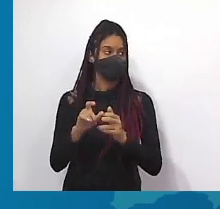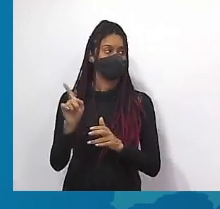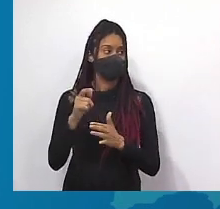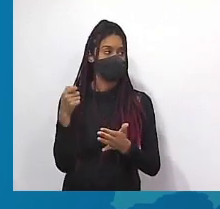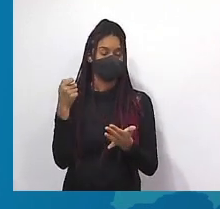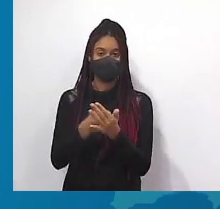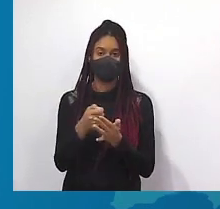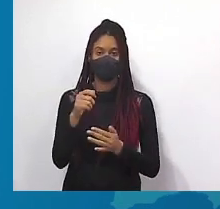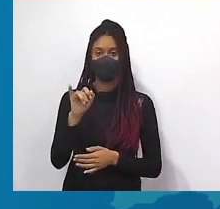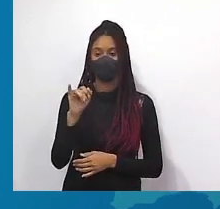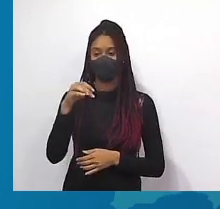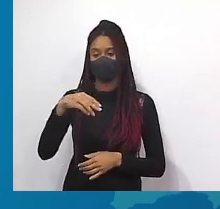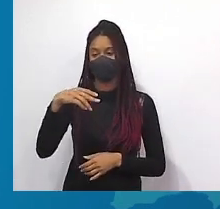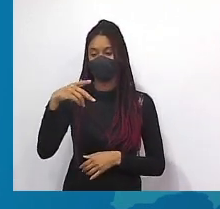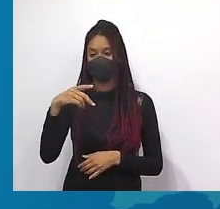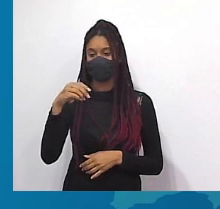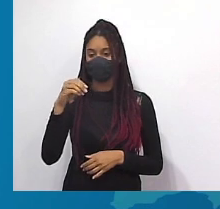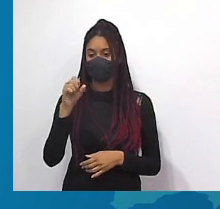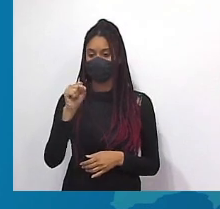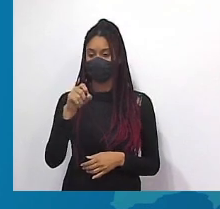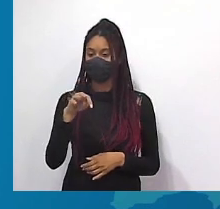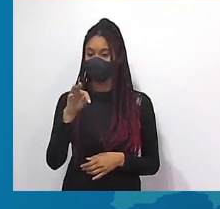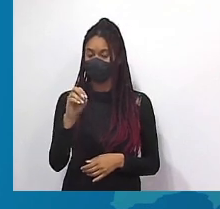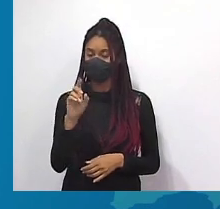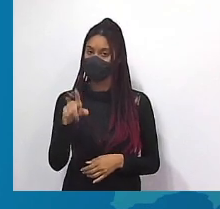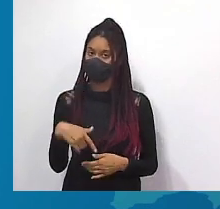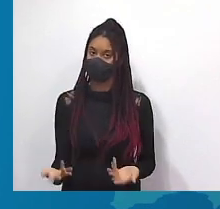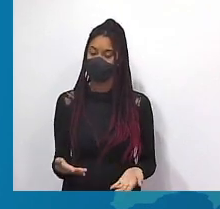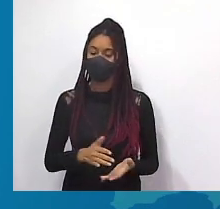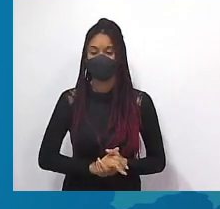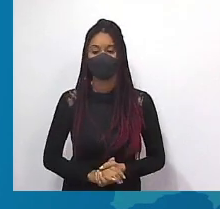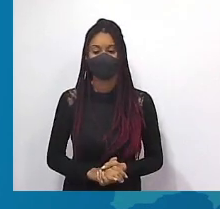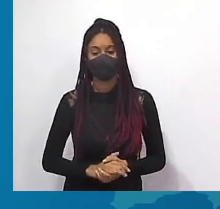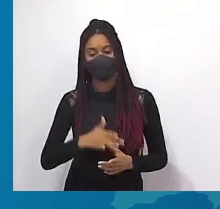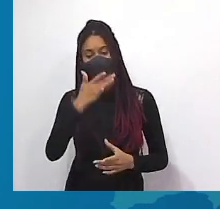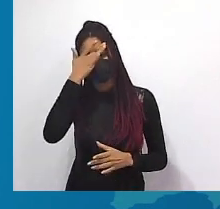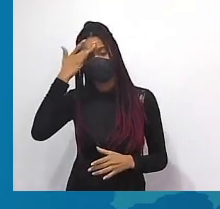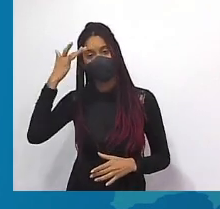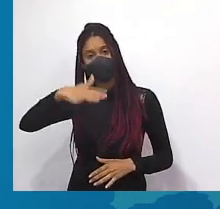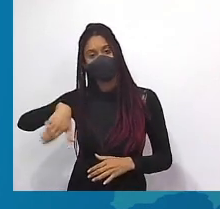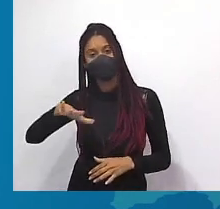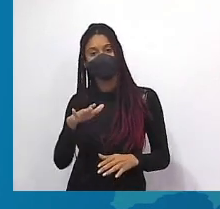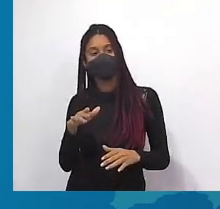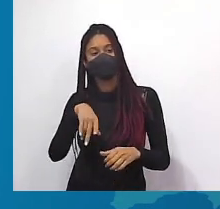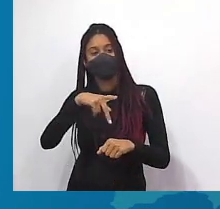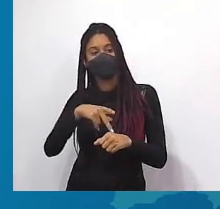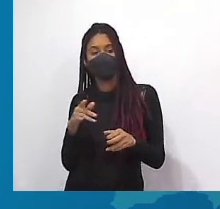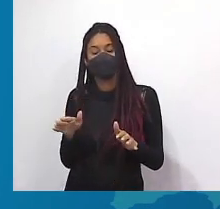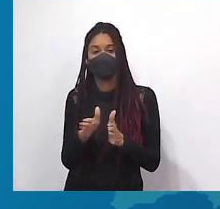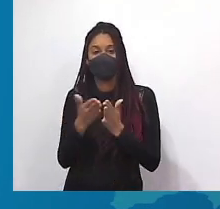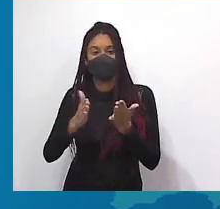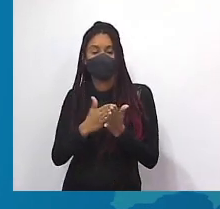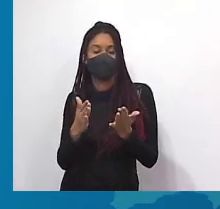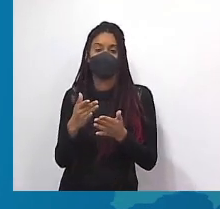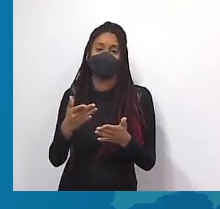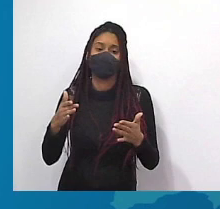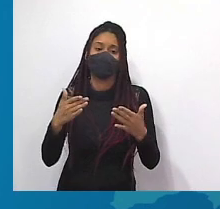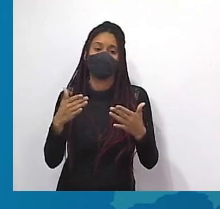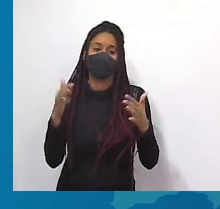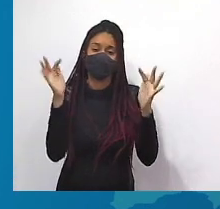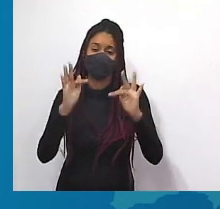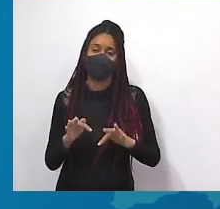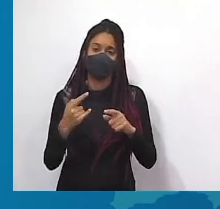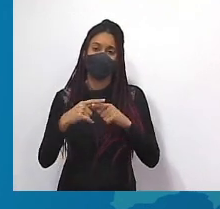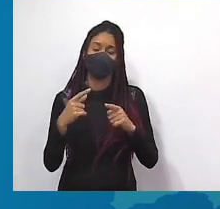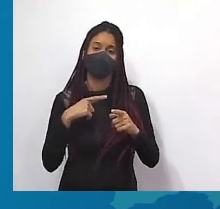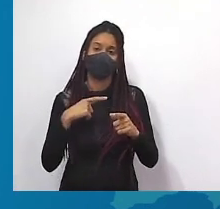paga imposto, a grande maioria, né? É o incentivo fiscal. As pessoas do país pobre vão ficar felizes porque têm trabalho, mas carregam